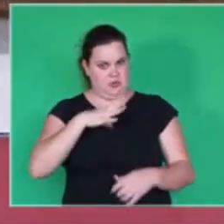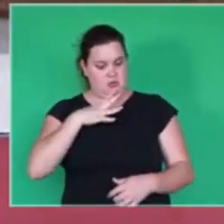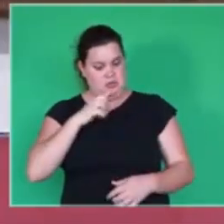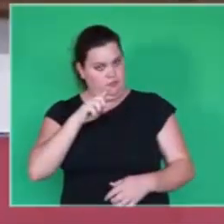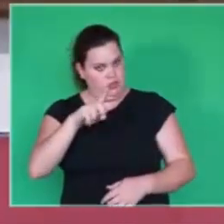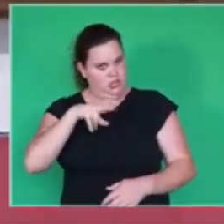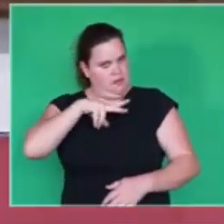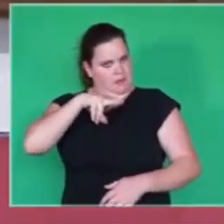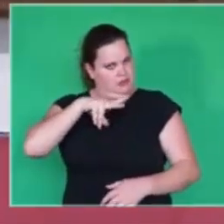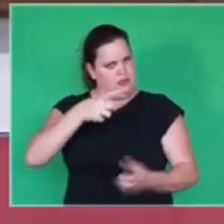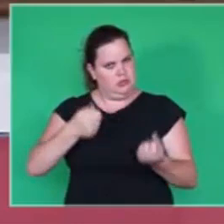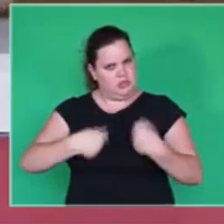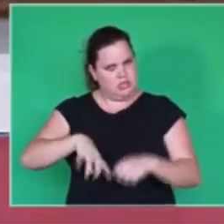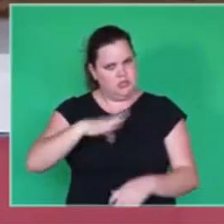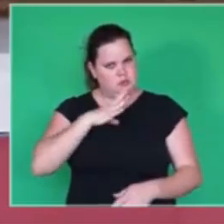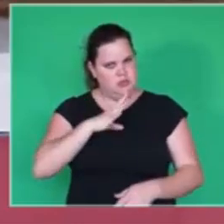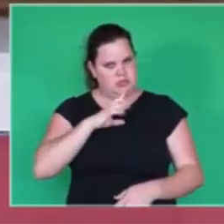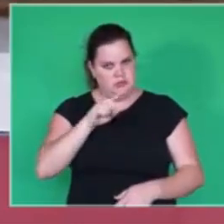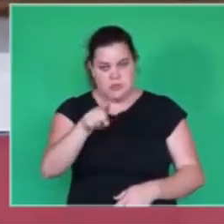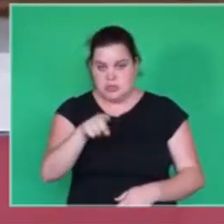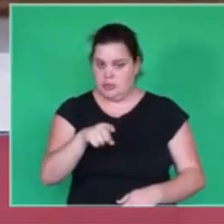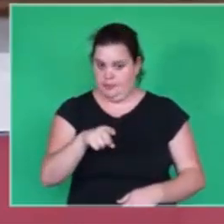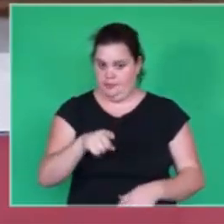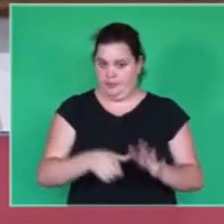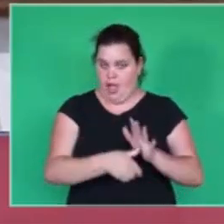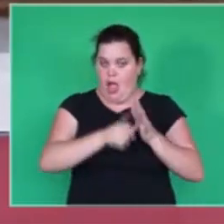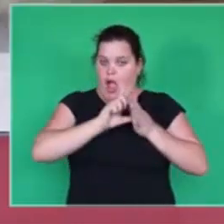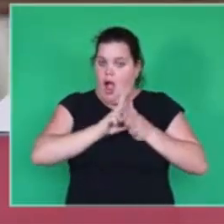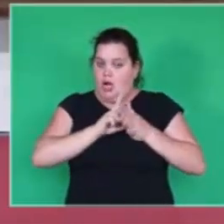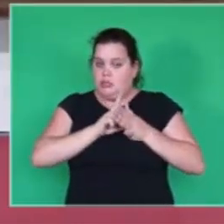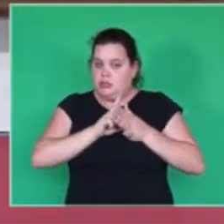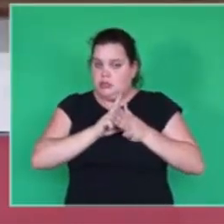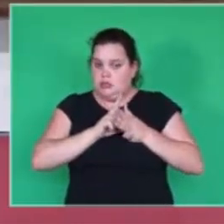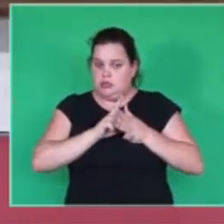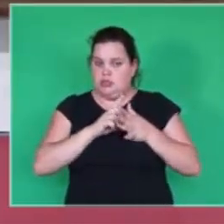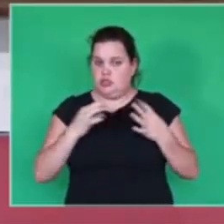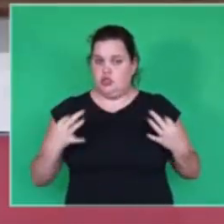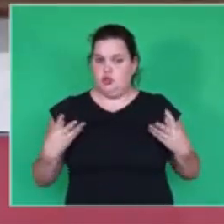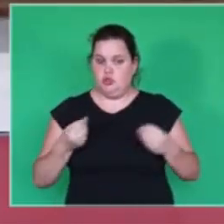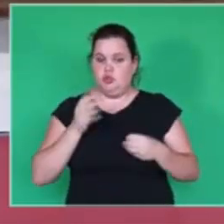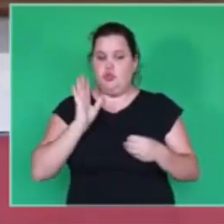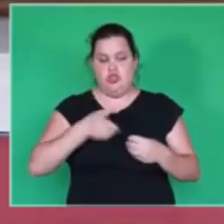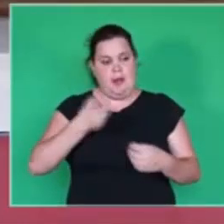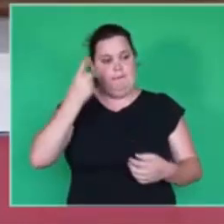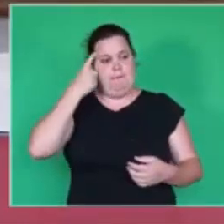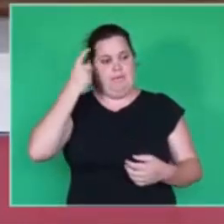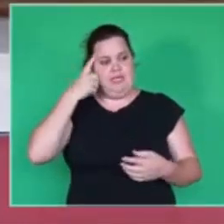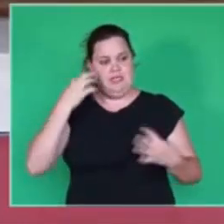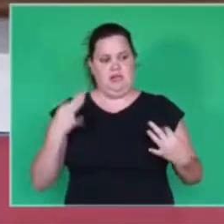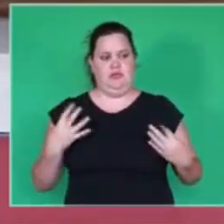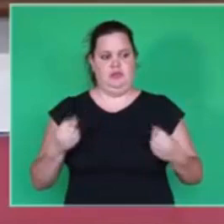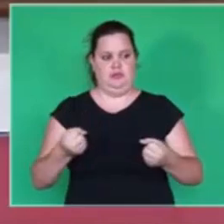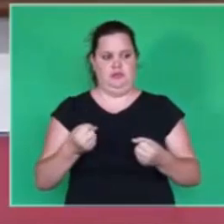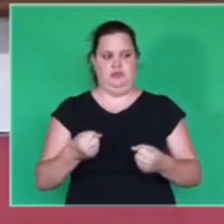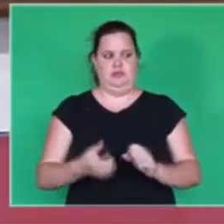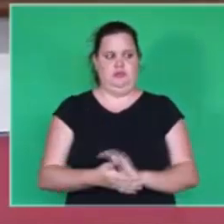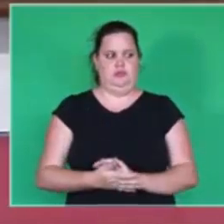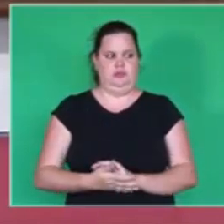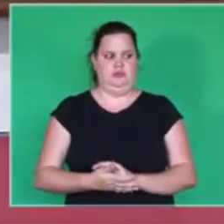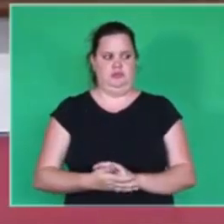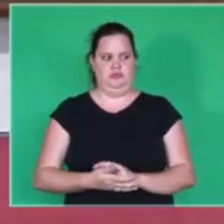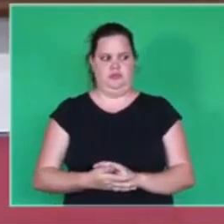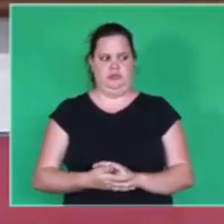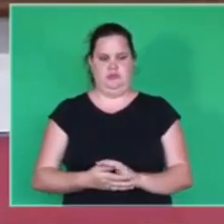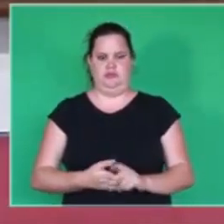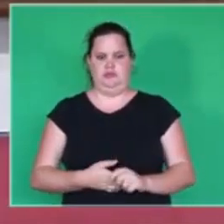forma de pensar do mundo e da razão, já antecipando, porque quem estava